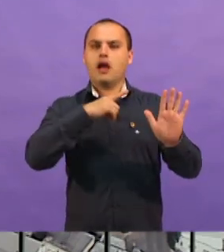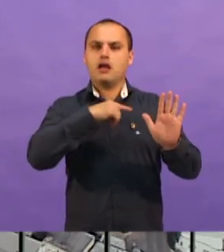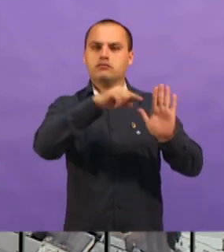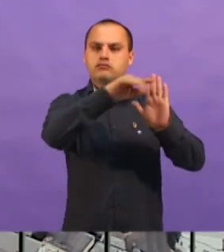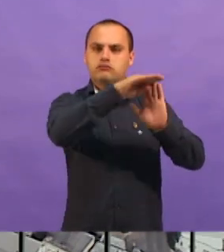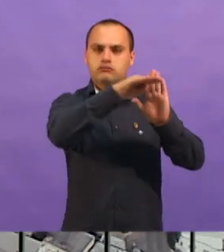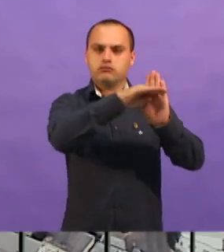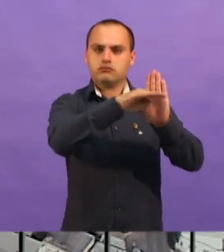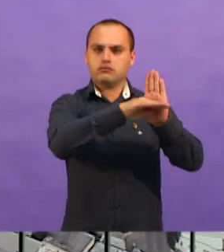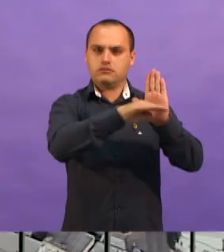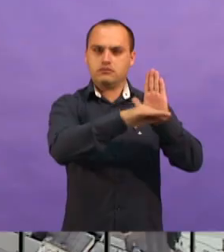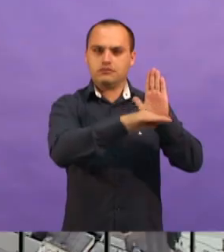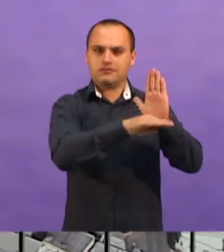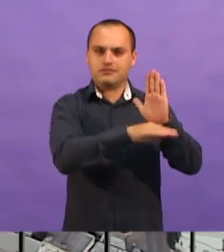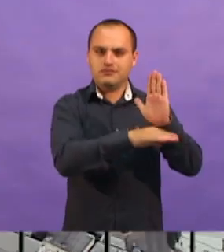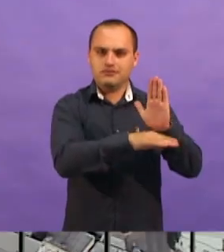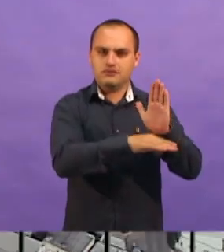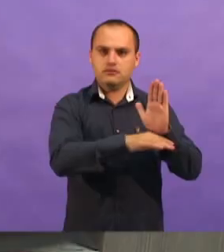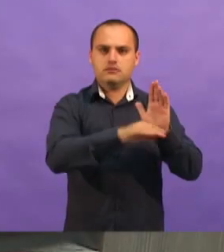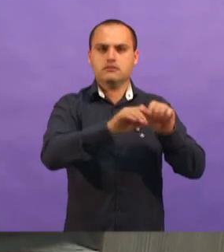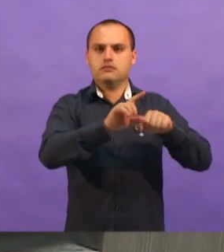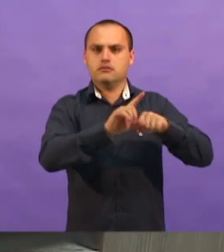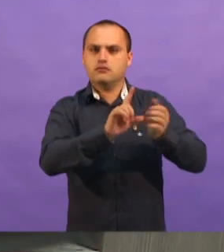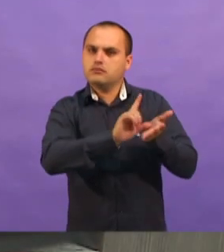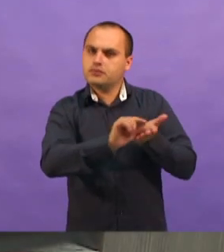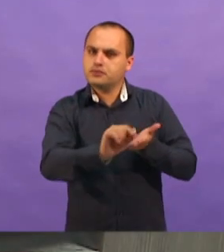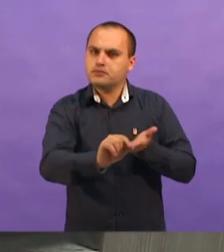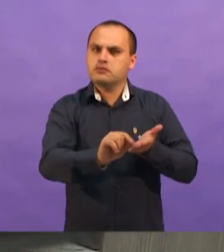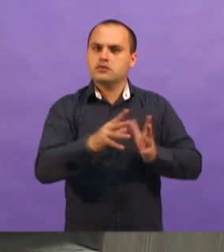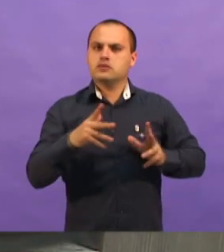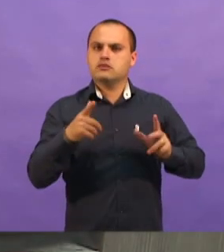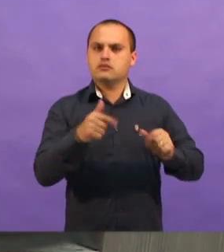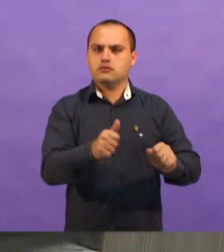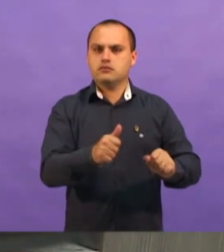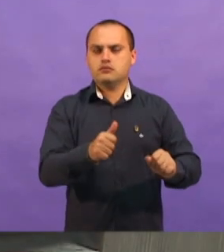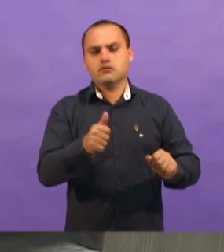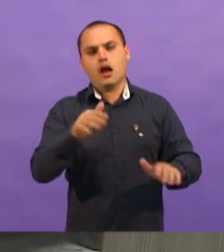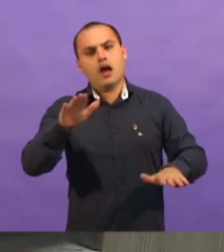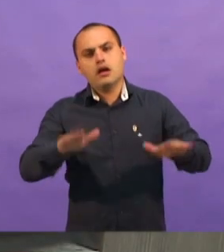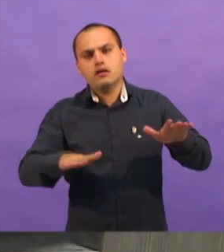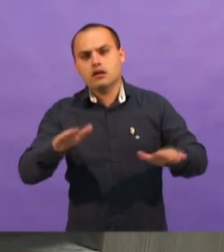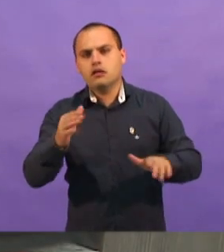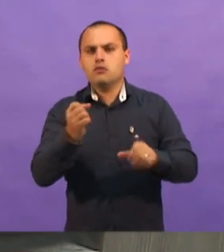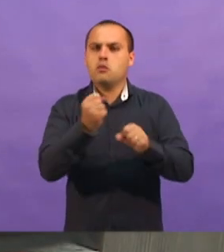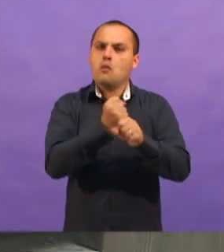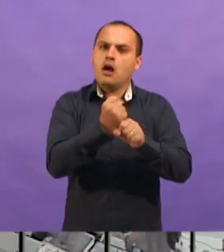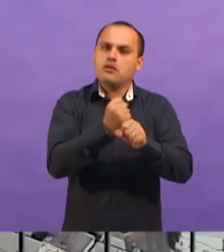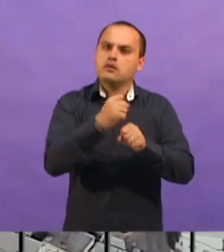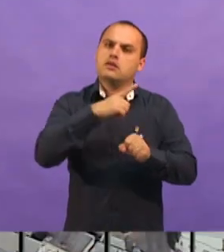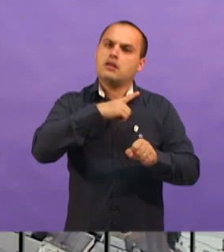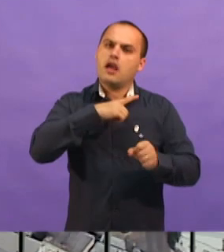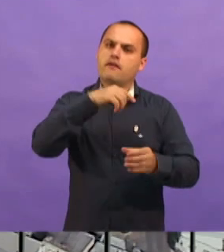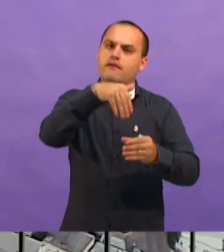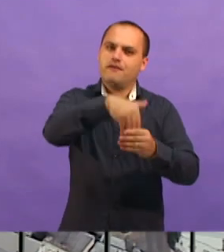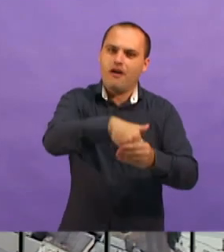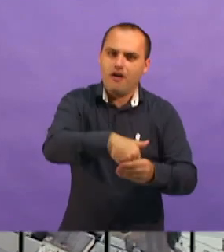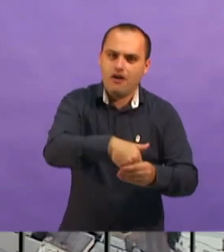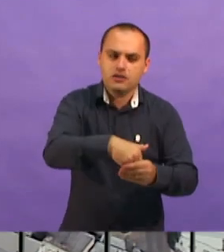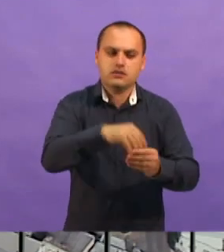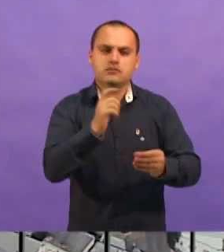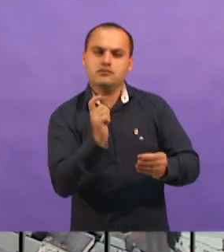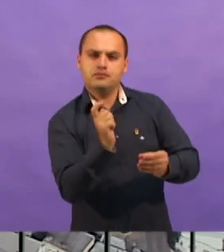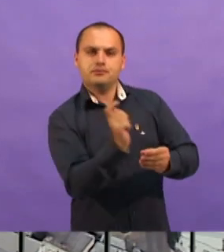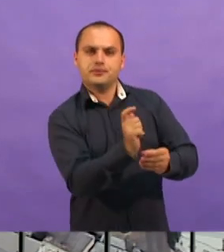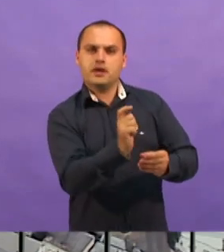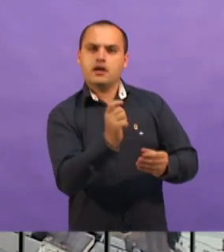entram, num determinado ano, por se contar um ano eleitoral, sabe? Para não ser... Para o